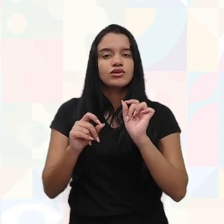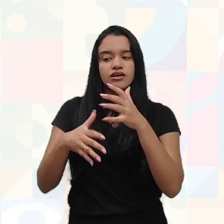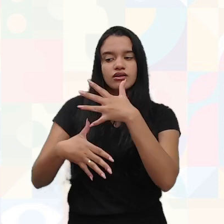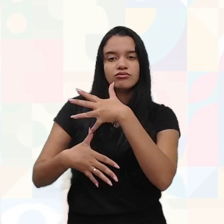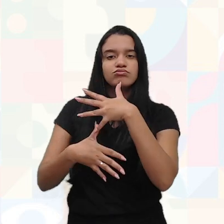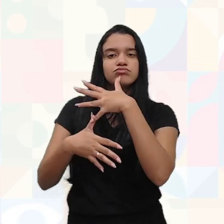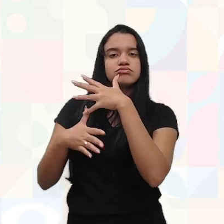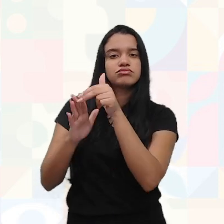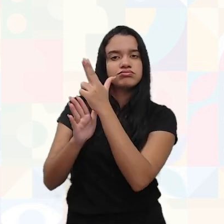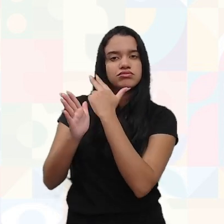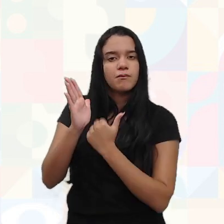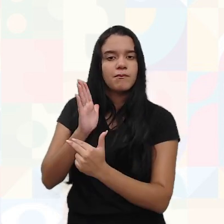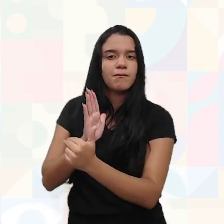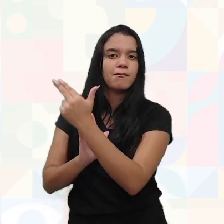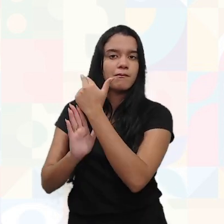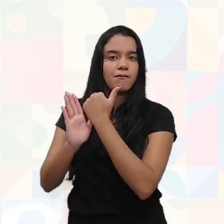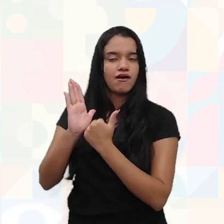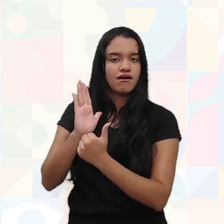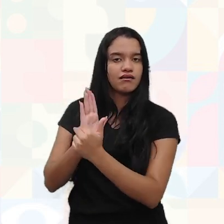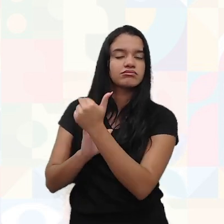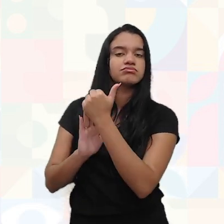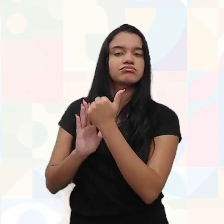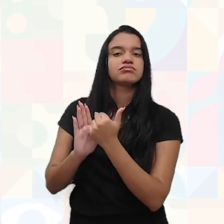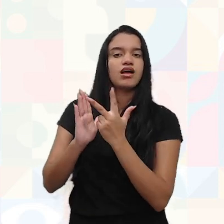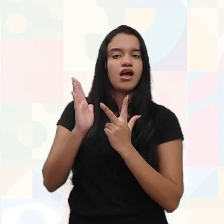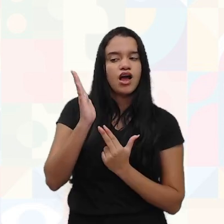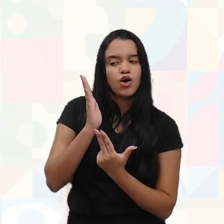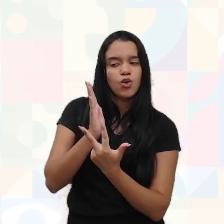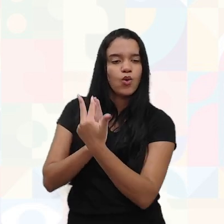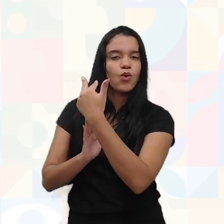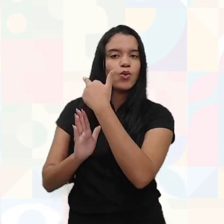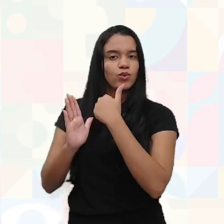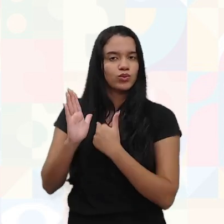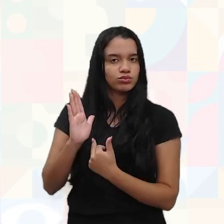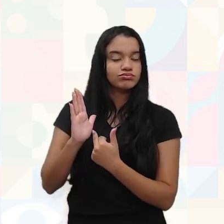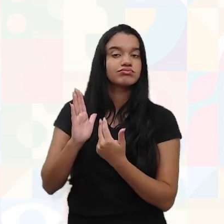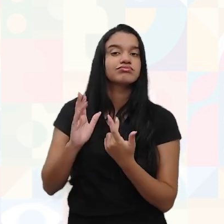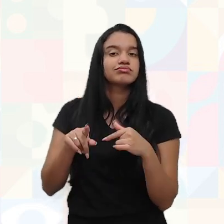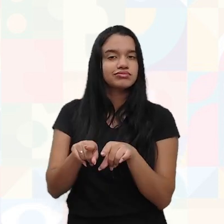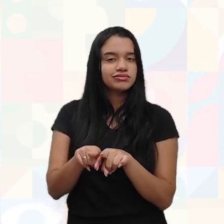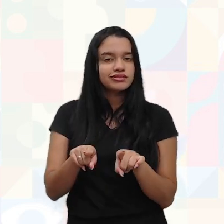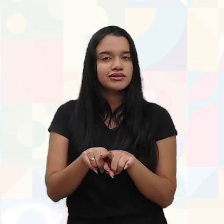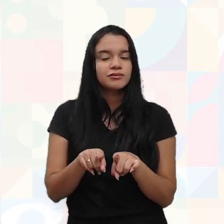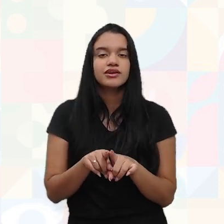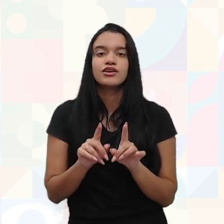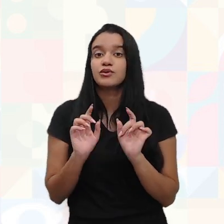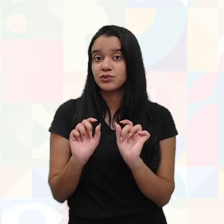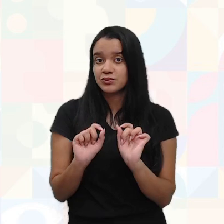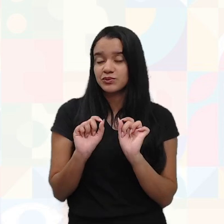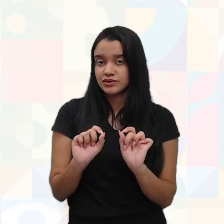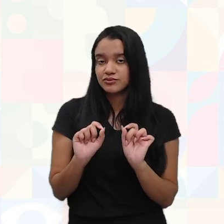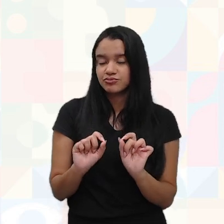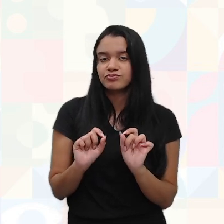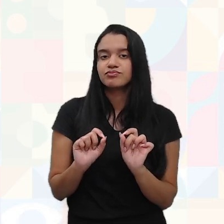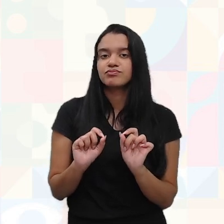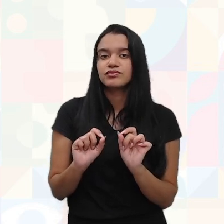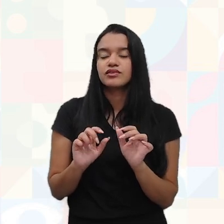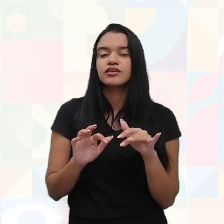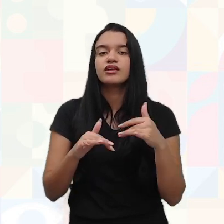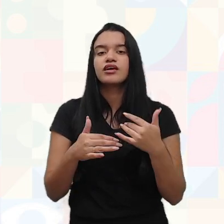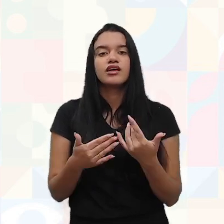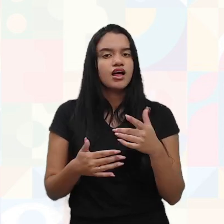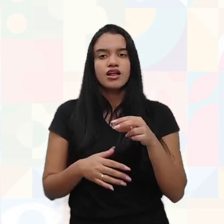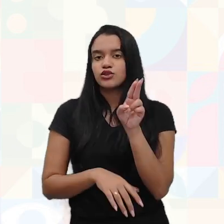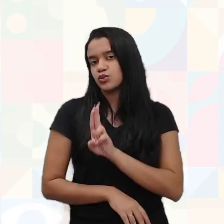baixa, a gente vai trabalhar com os cortes, as vistas e as fachadas, que no caso do design de interiores a gente